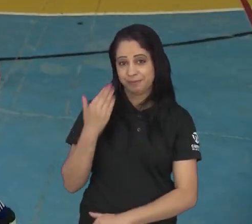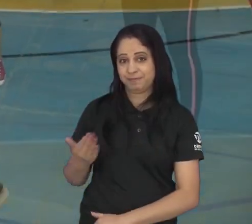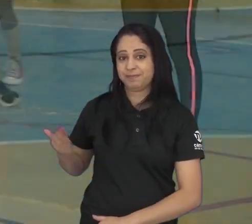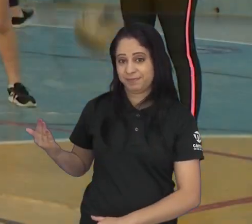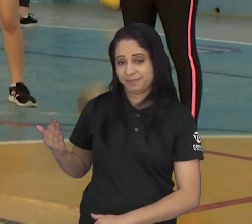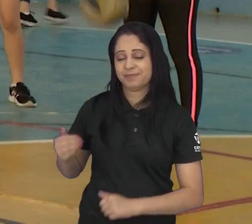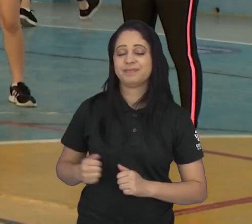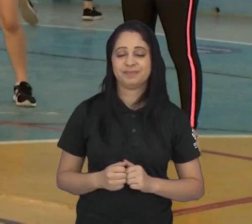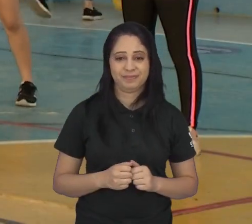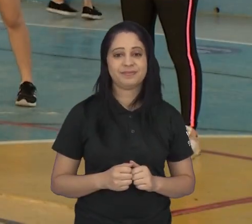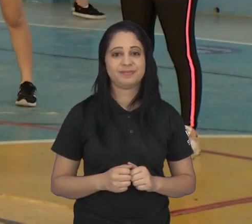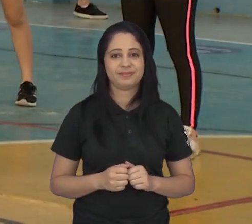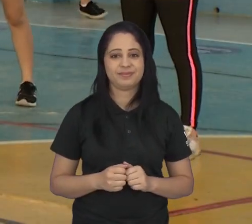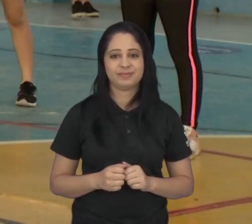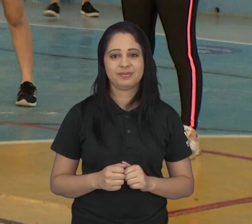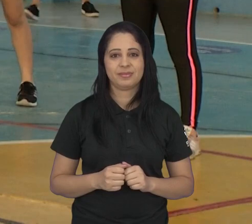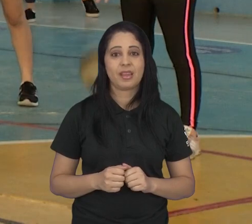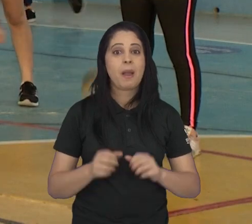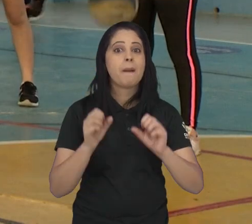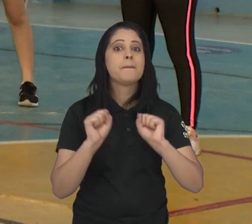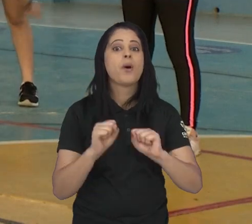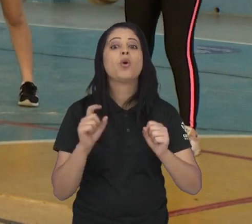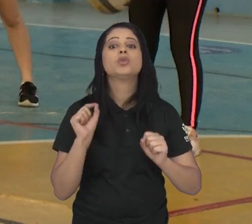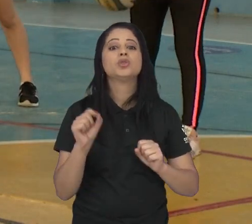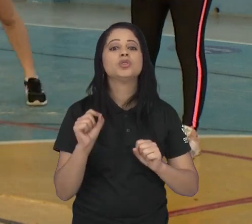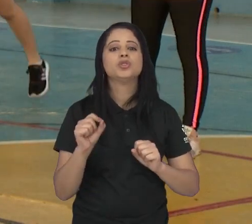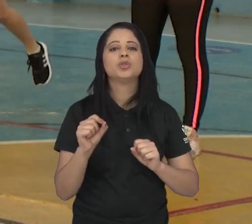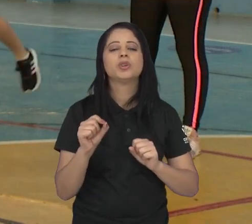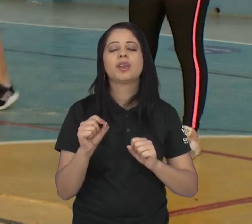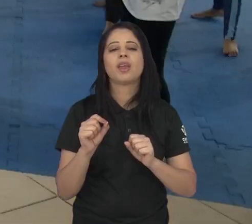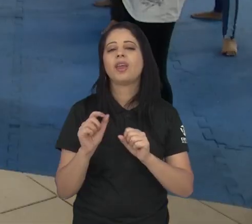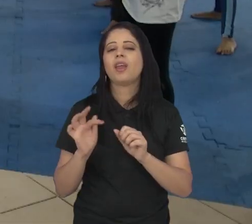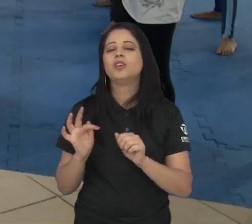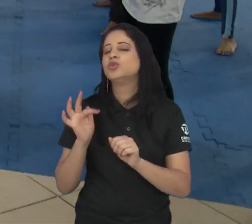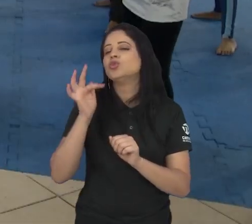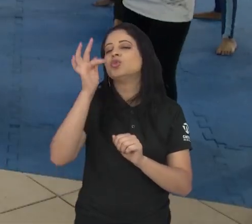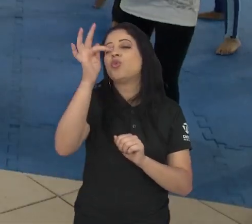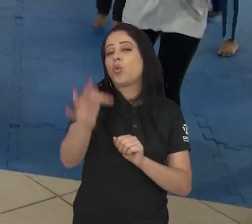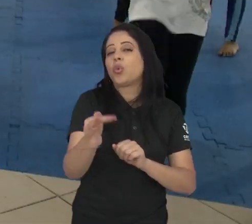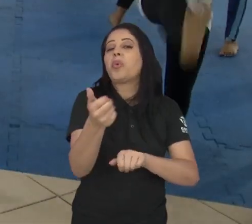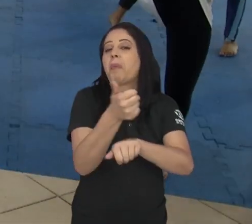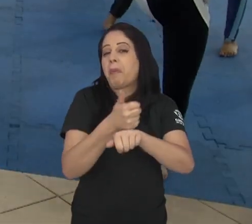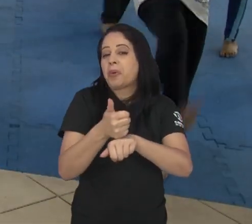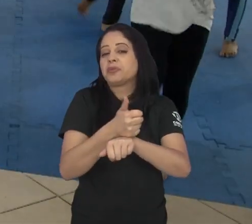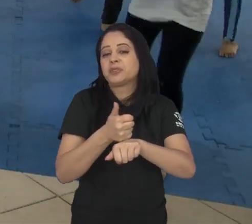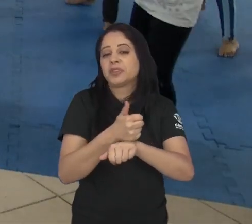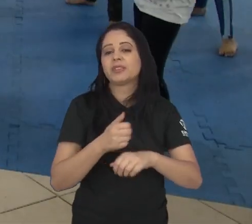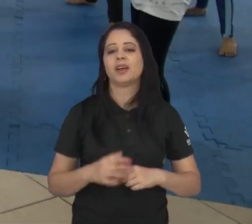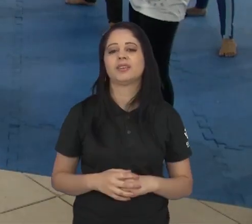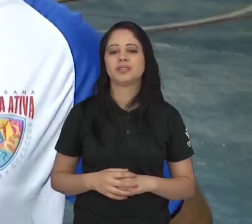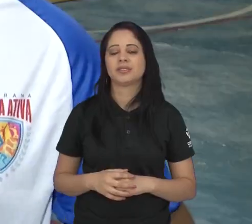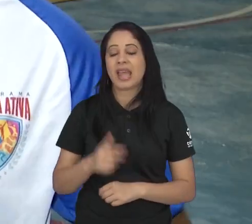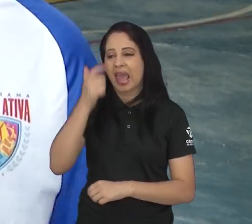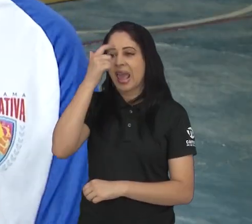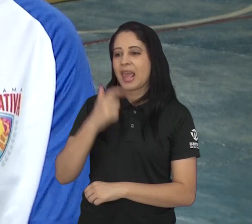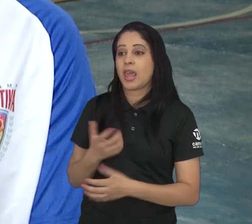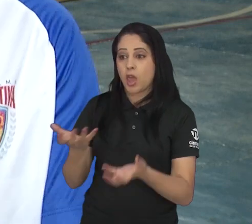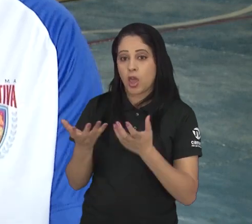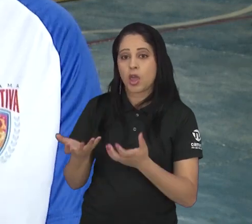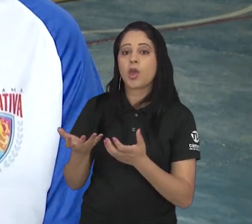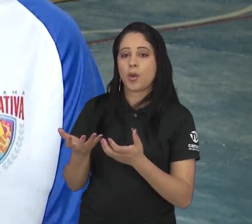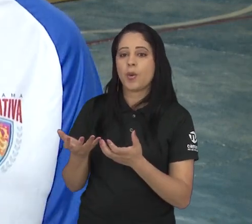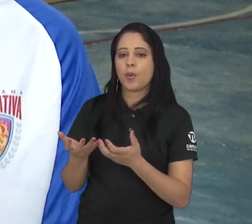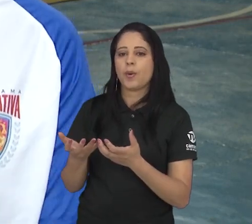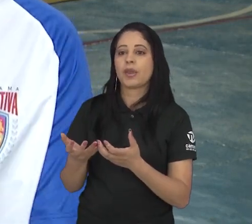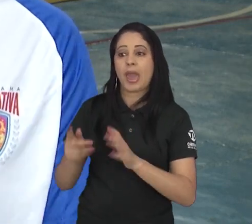Isadora esse início da prática esportiva na escola pode hoje já ser o início de uma carreira profissional e eu penso